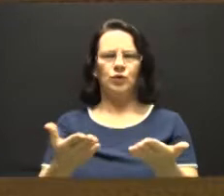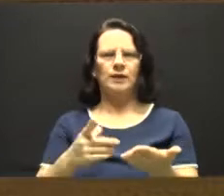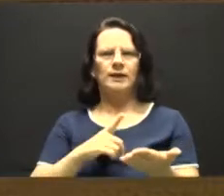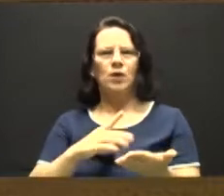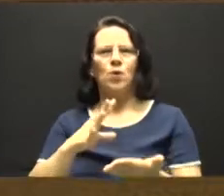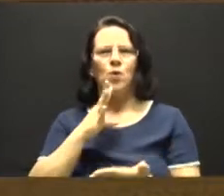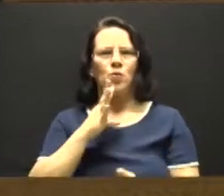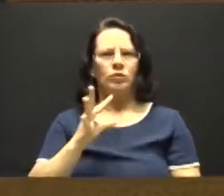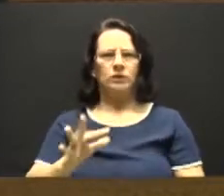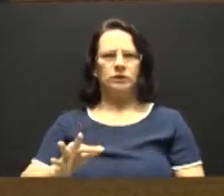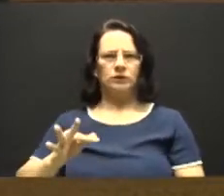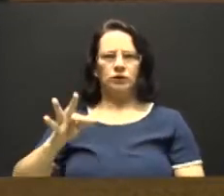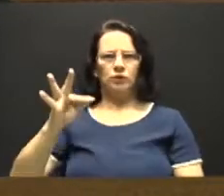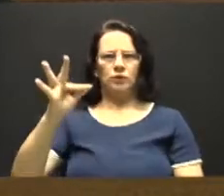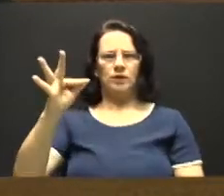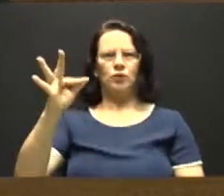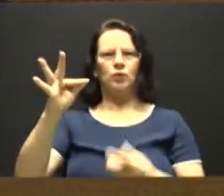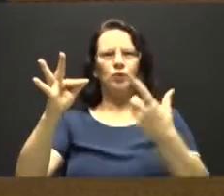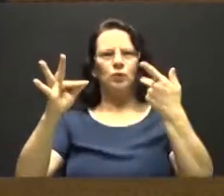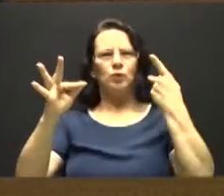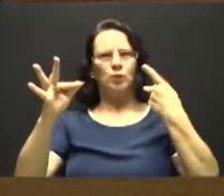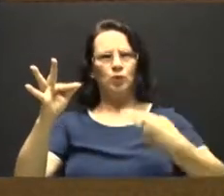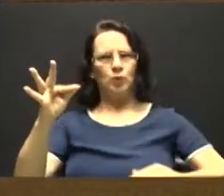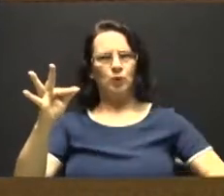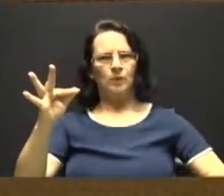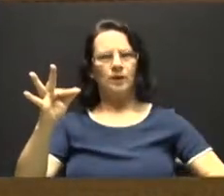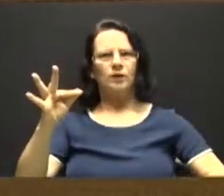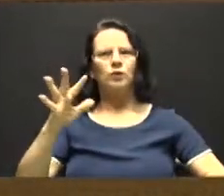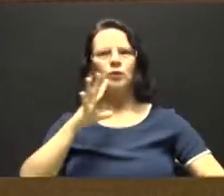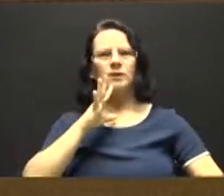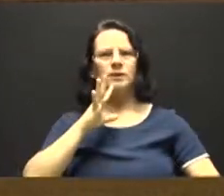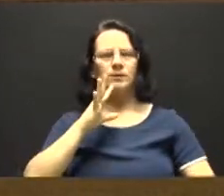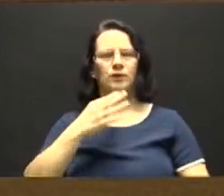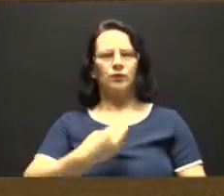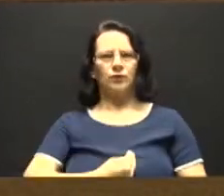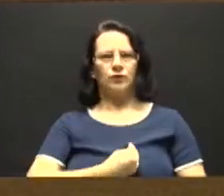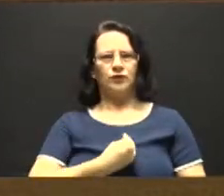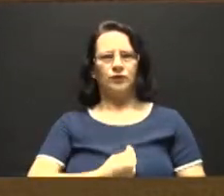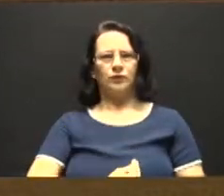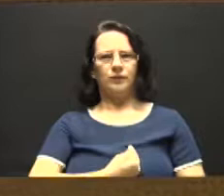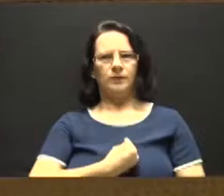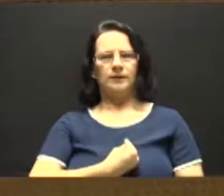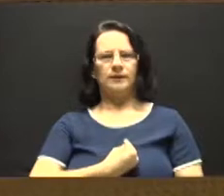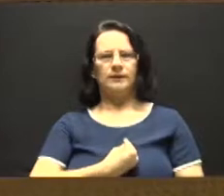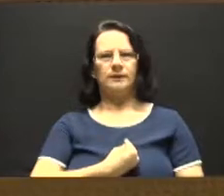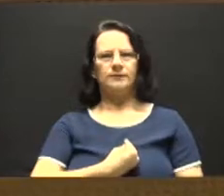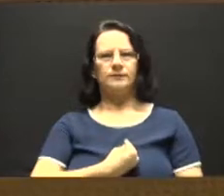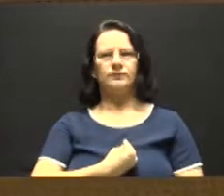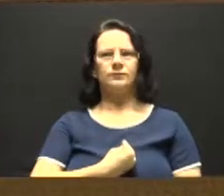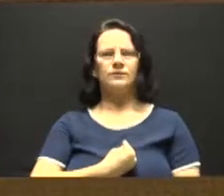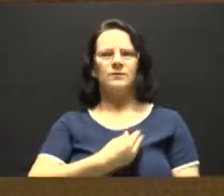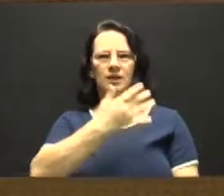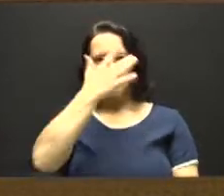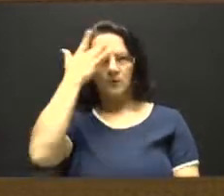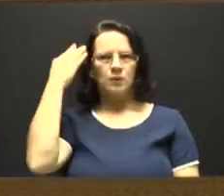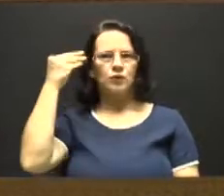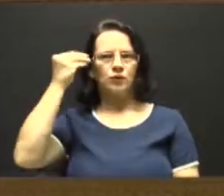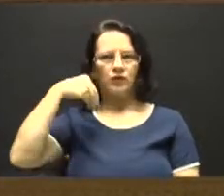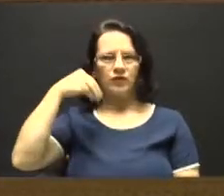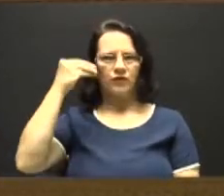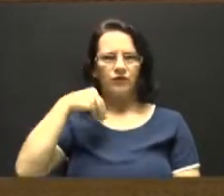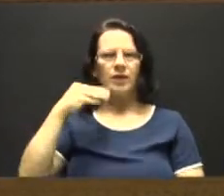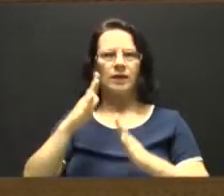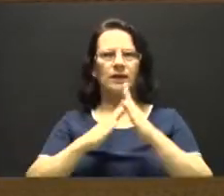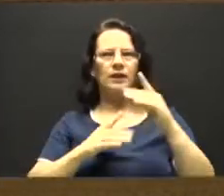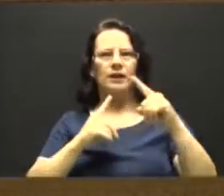visão do humano da preservação da vida entre esses seres frágeis de que a igreja